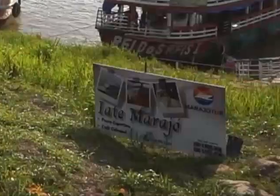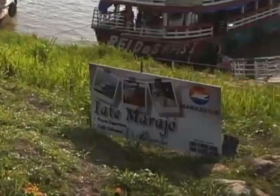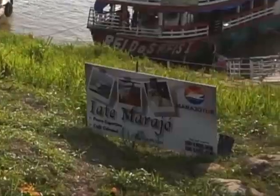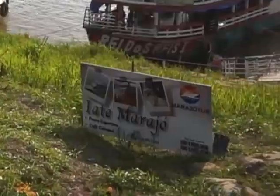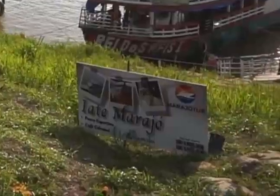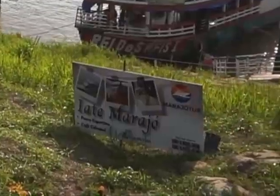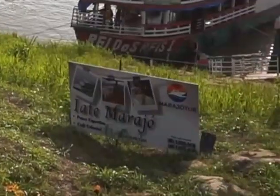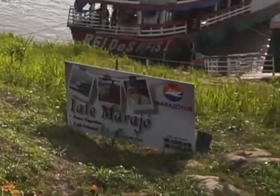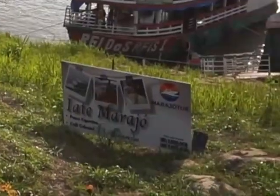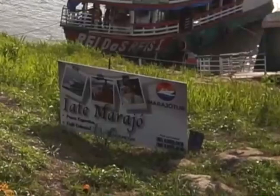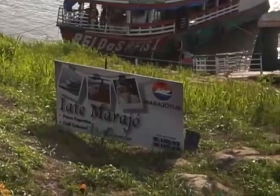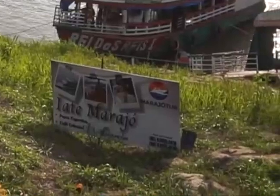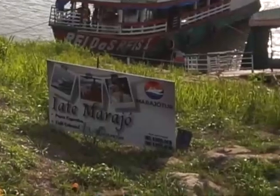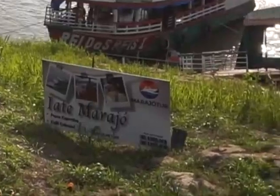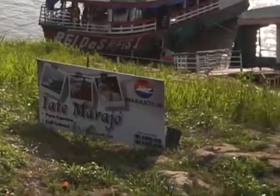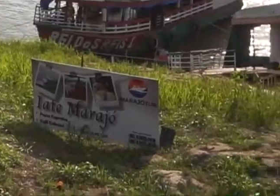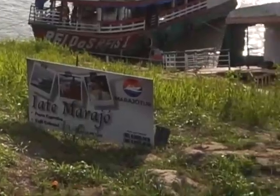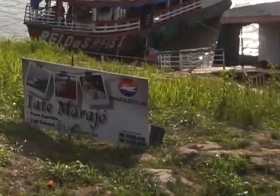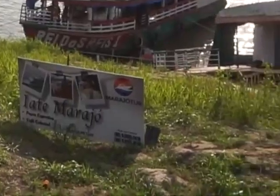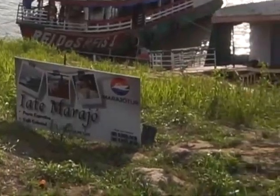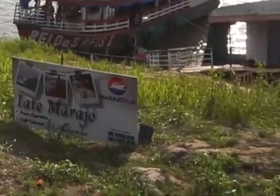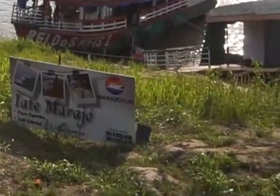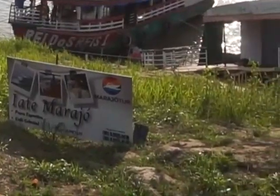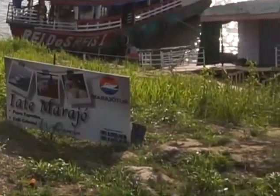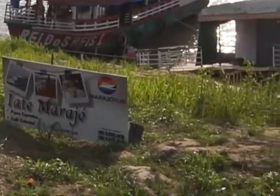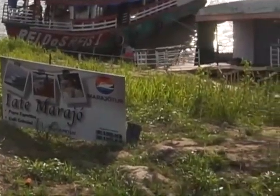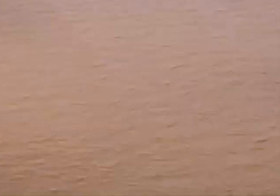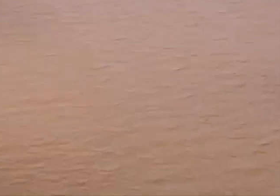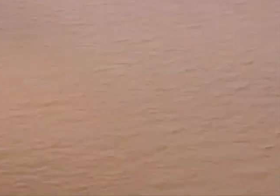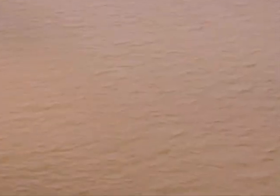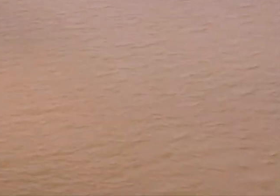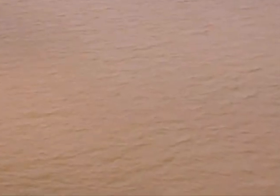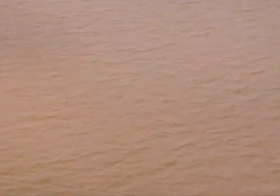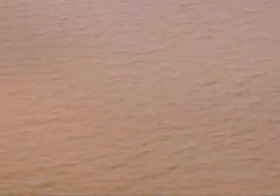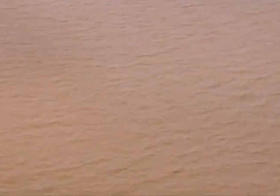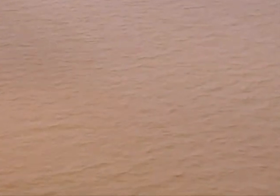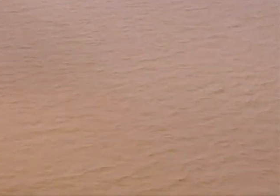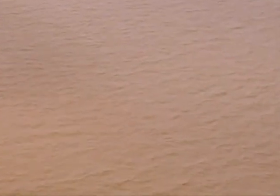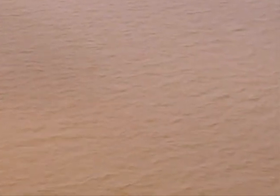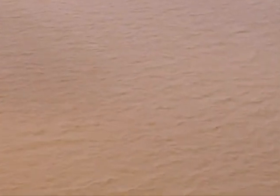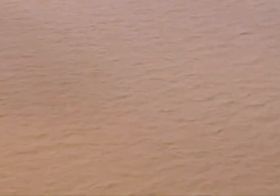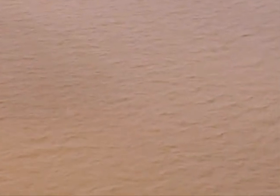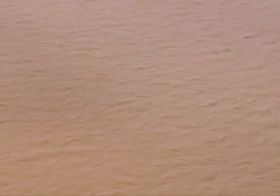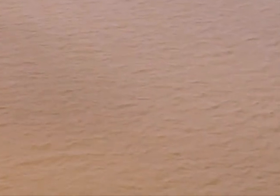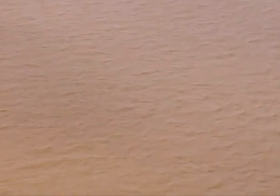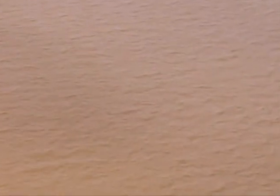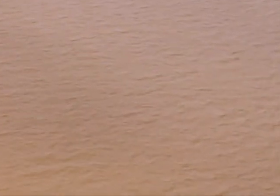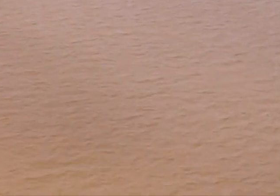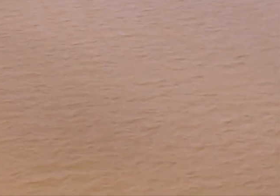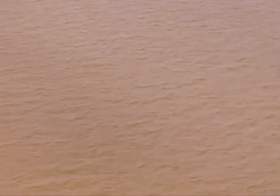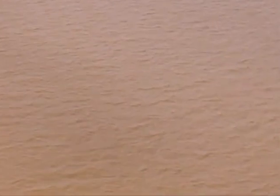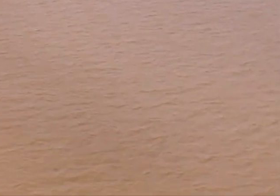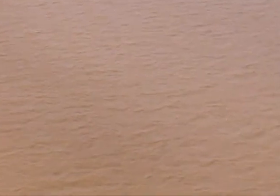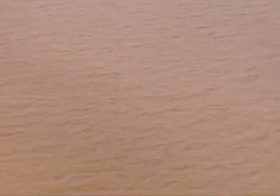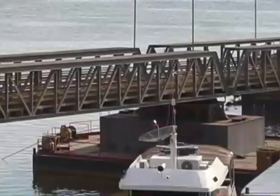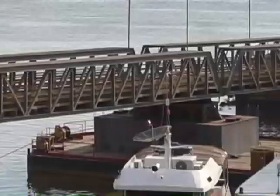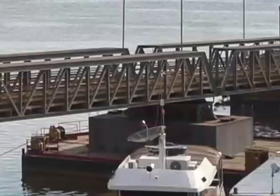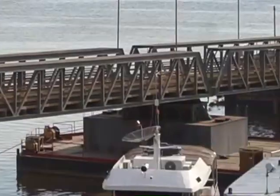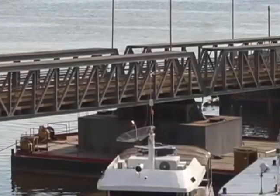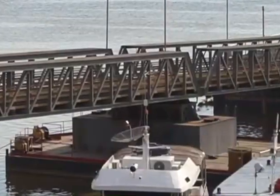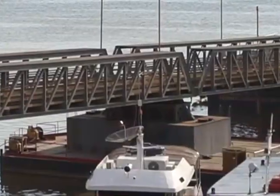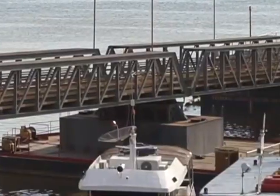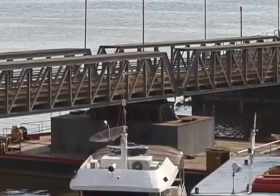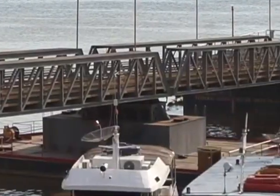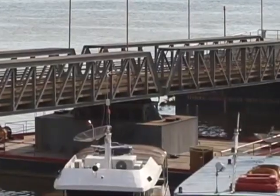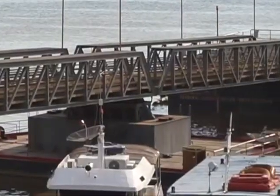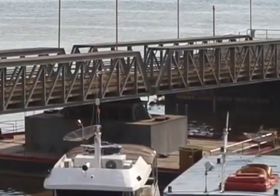Velho e Guajará-Mirim. E essas duas cidades surgiram com o objetivo de escoar borracha. Portanto, o Rio Madeira foi, o